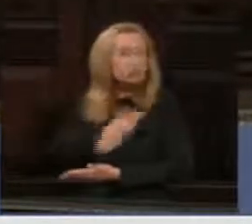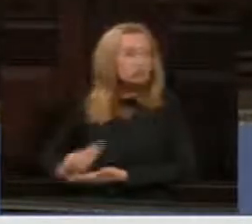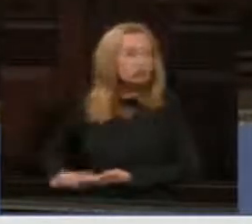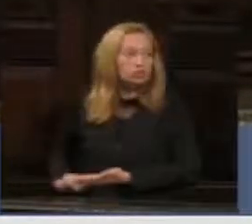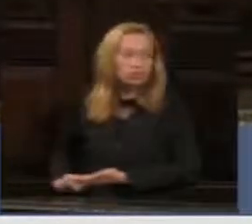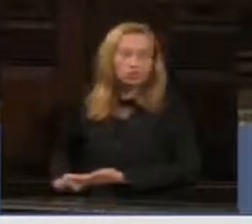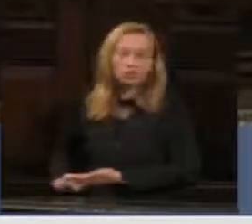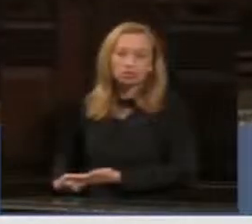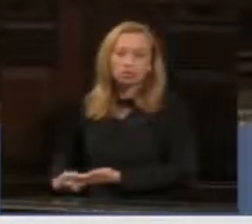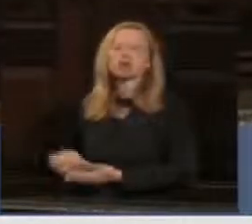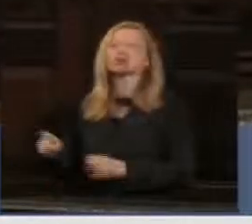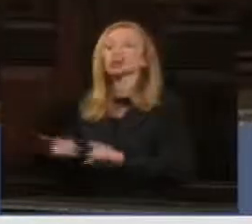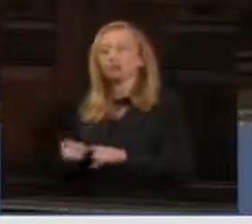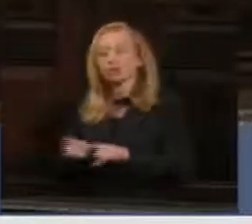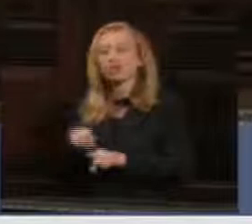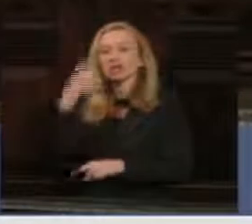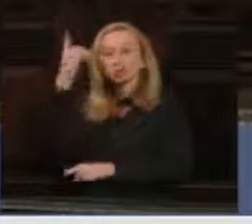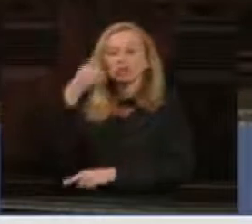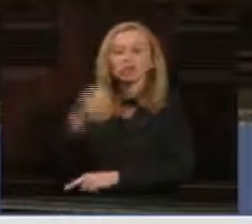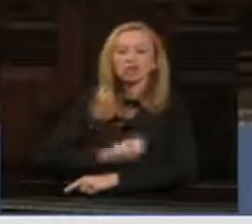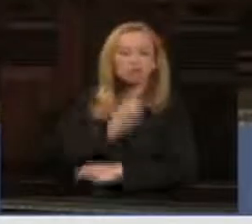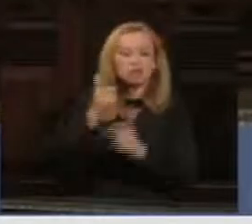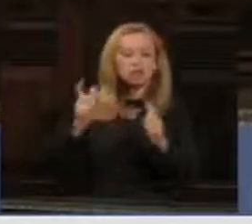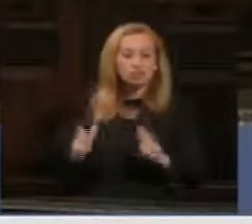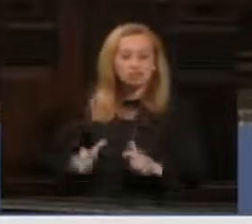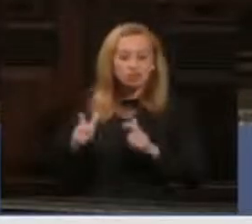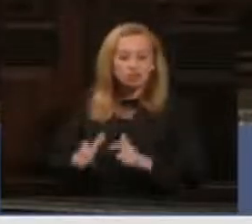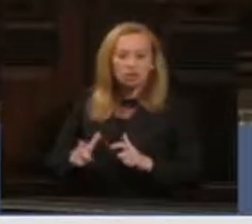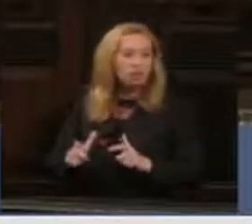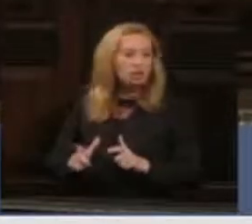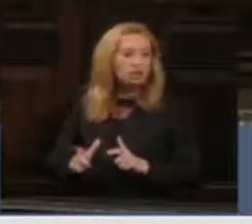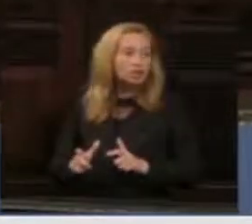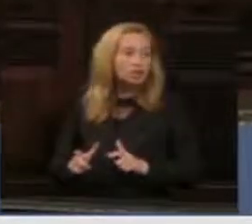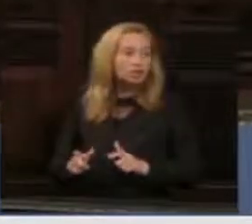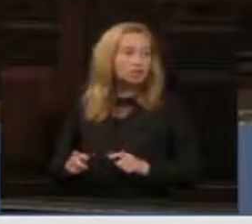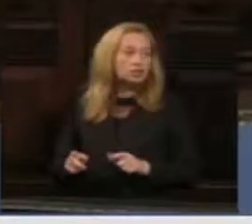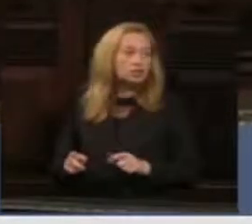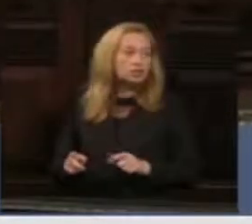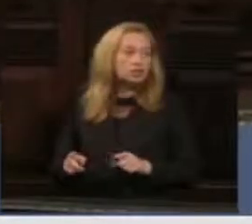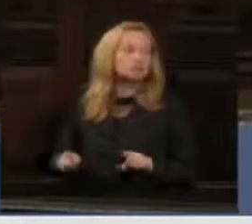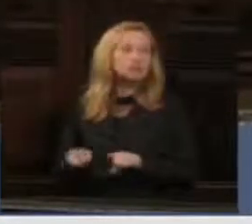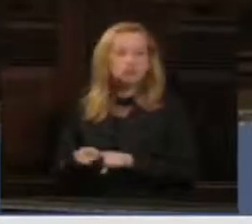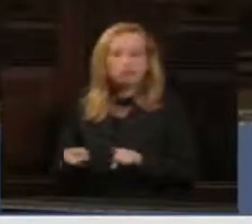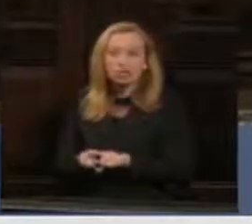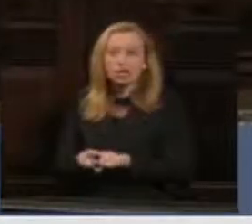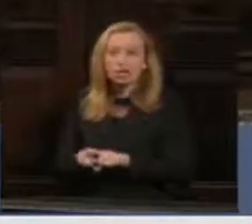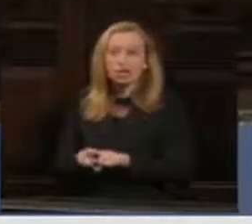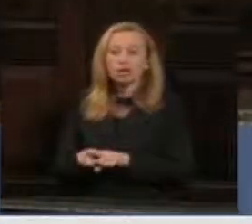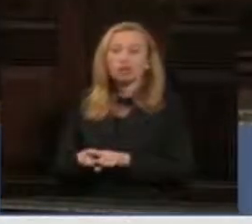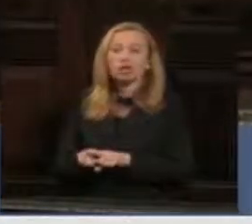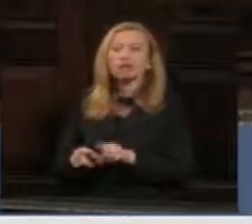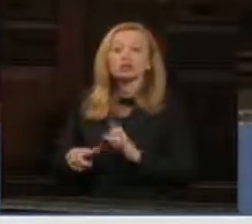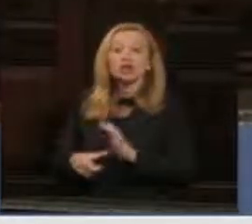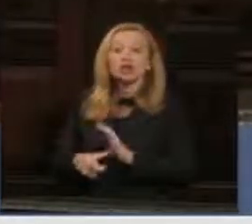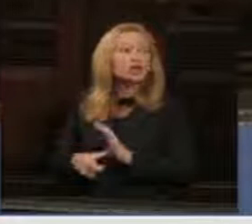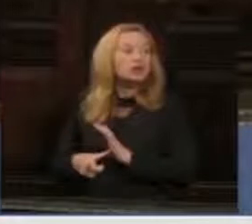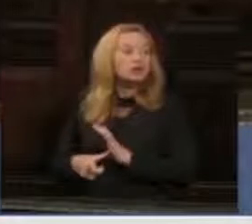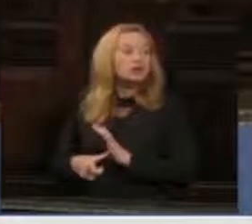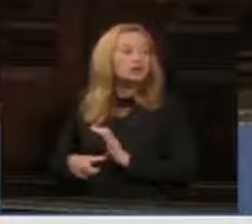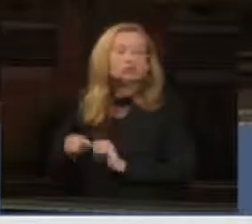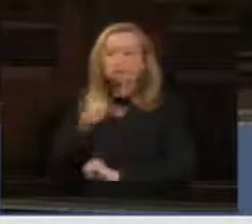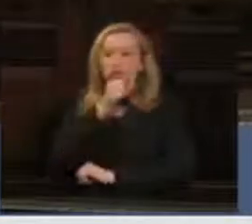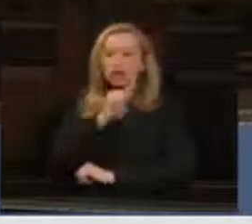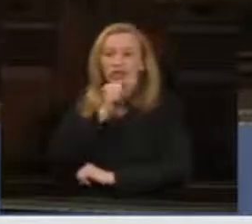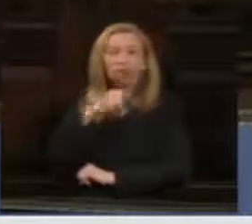governador, que os deputados que aqui se encontram, sobretudo os que eram deputados na legislatura passada, vão